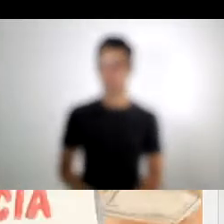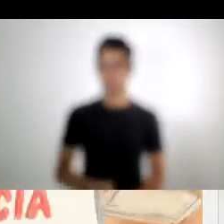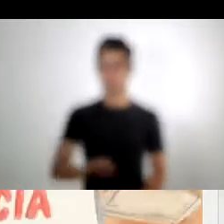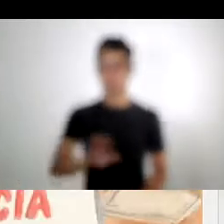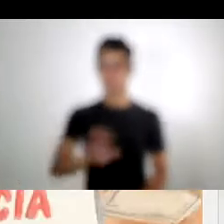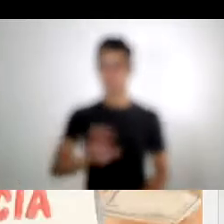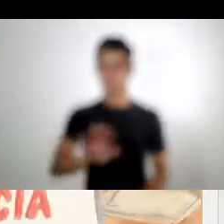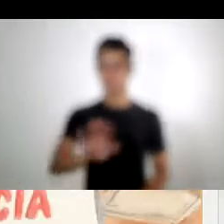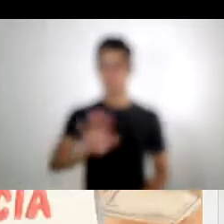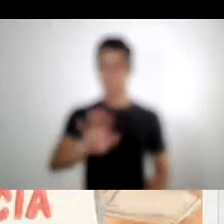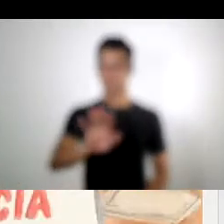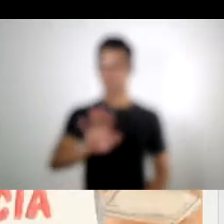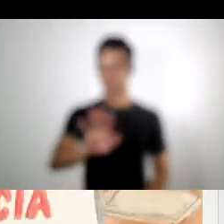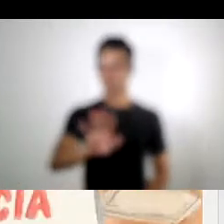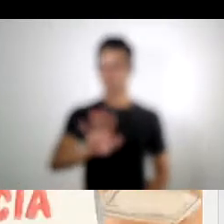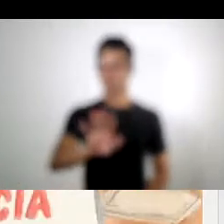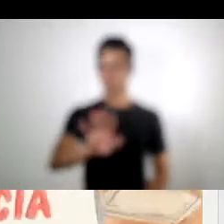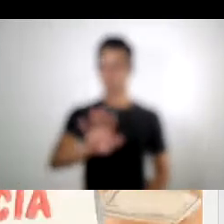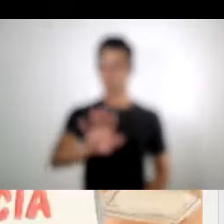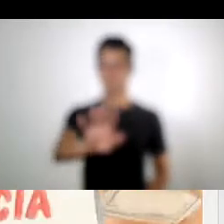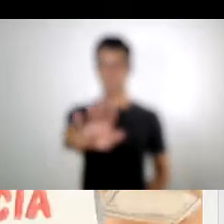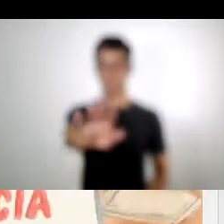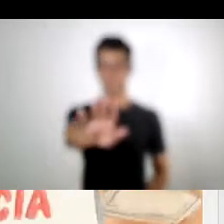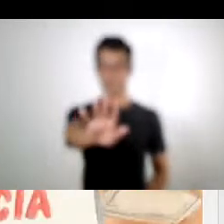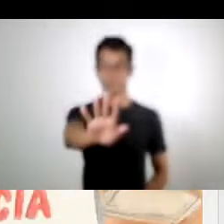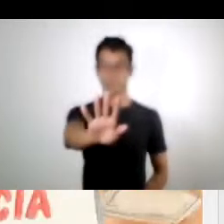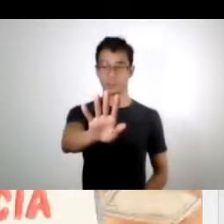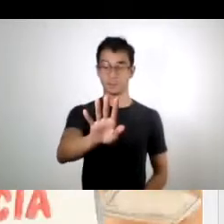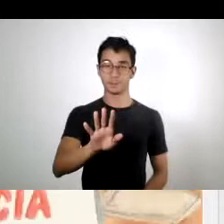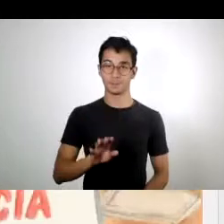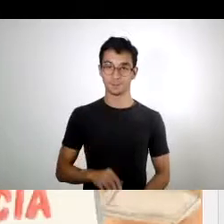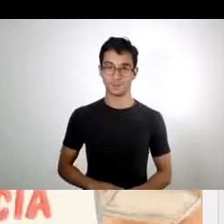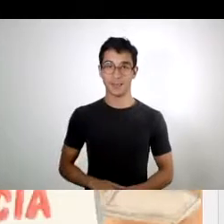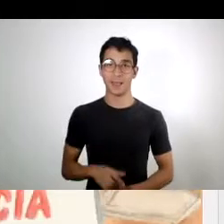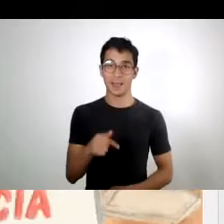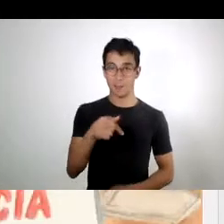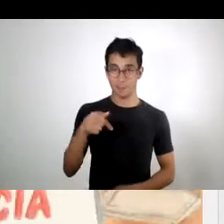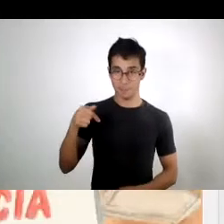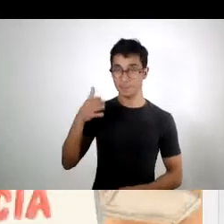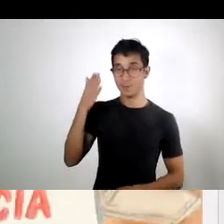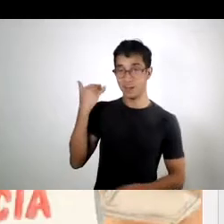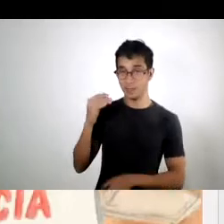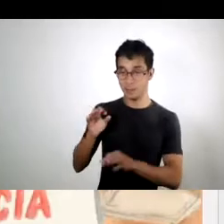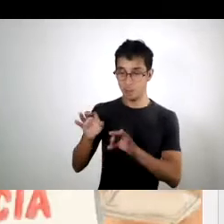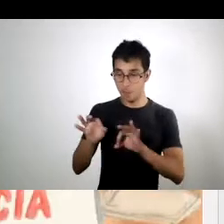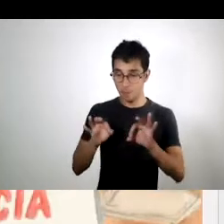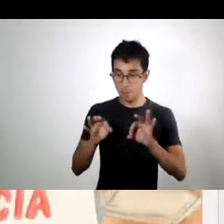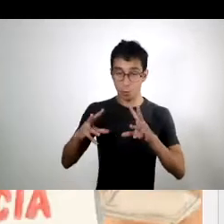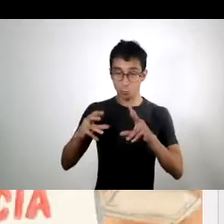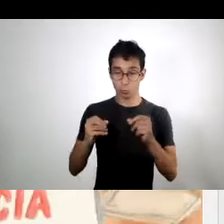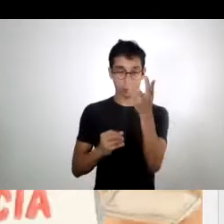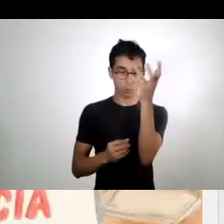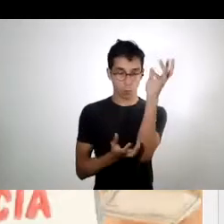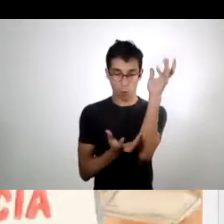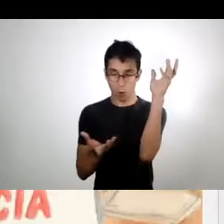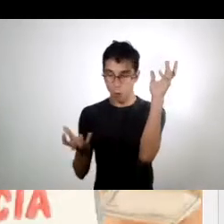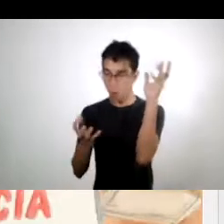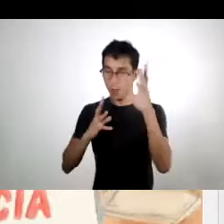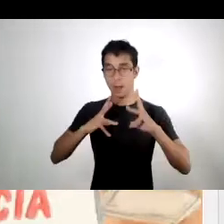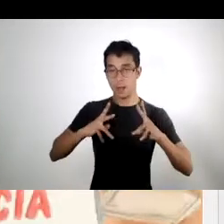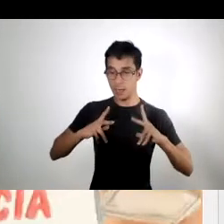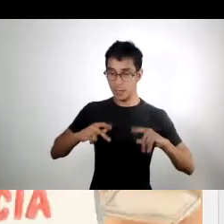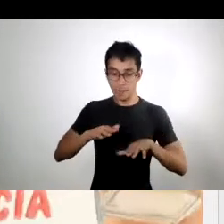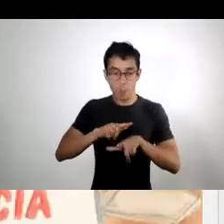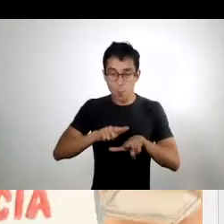a picada até a capova, onde foi feita a roça. Na sexta-feira,